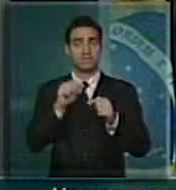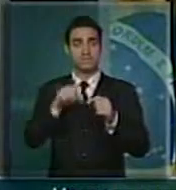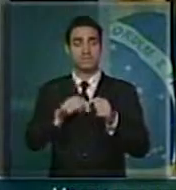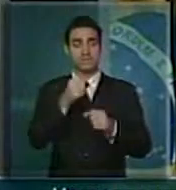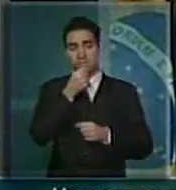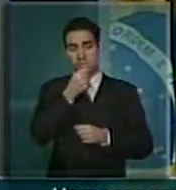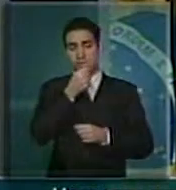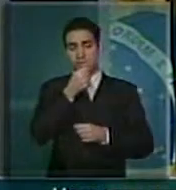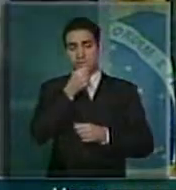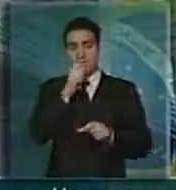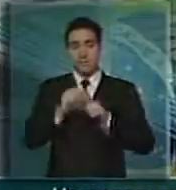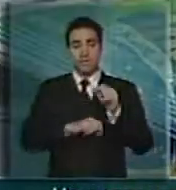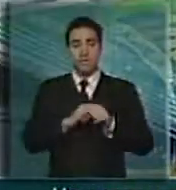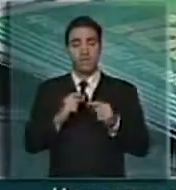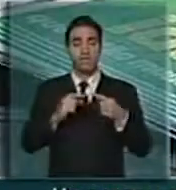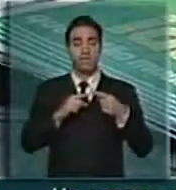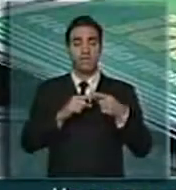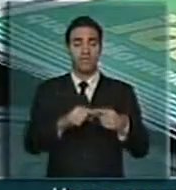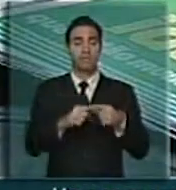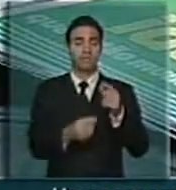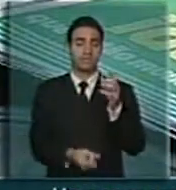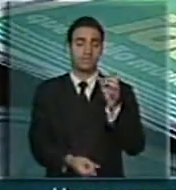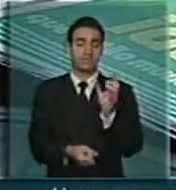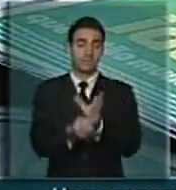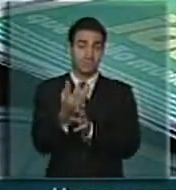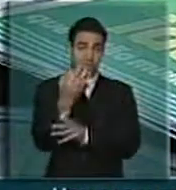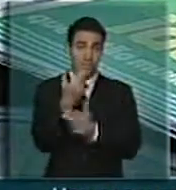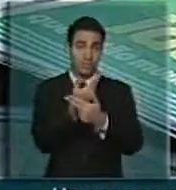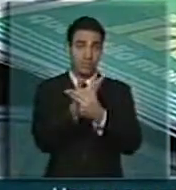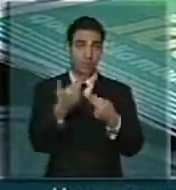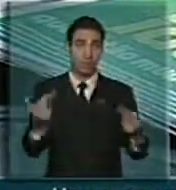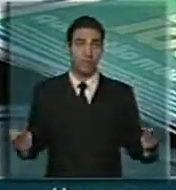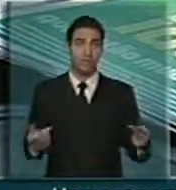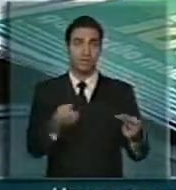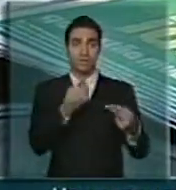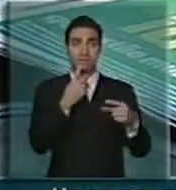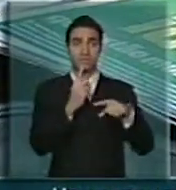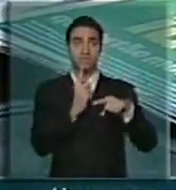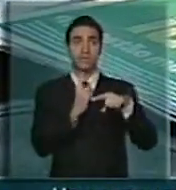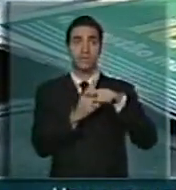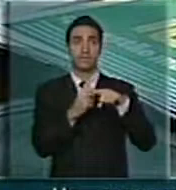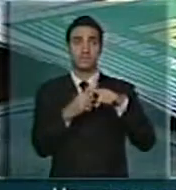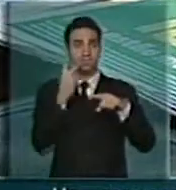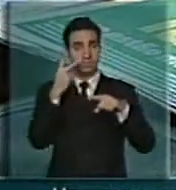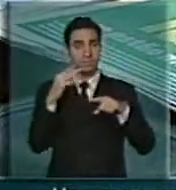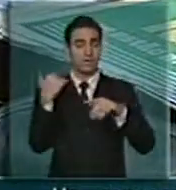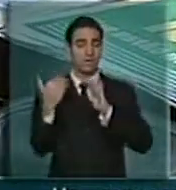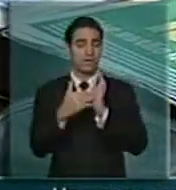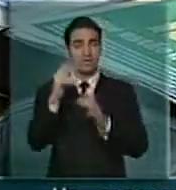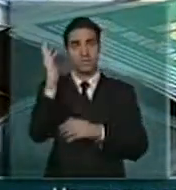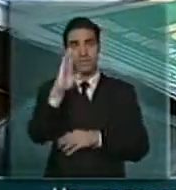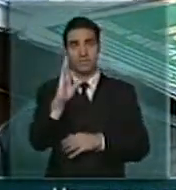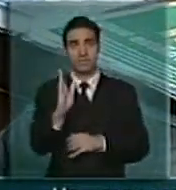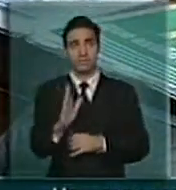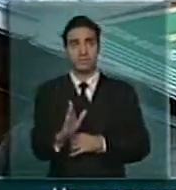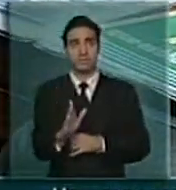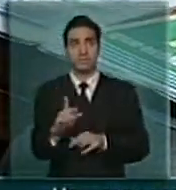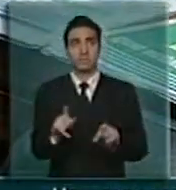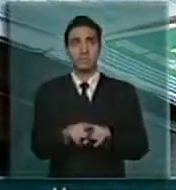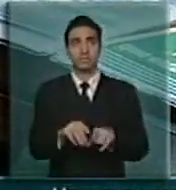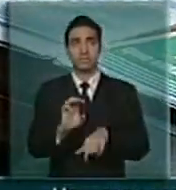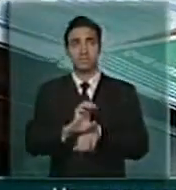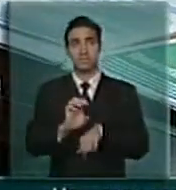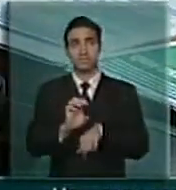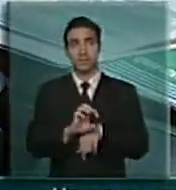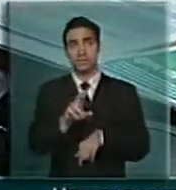jornalismo que busca criar pautas positivas, né, para a nação e para o estado